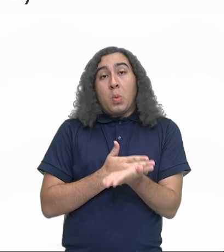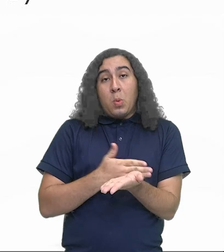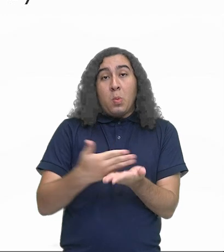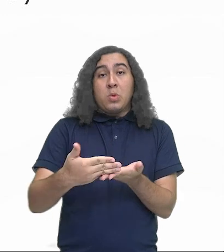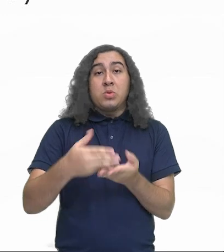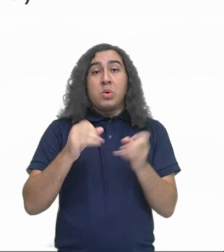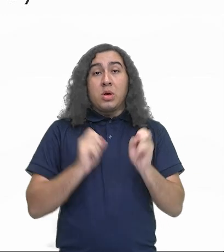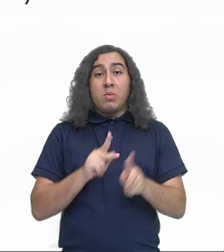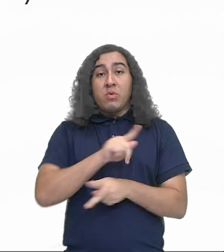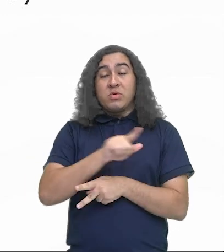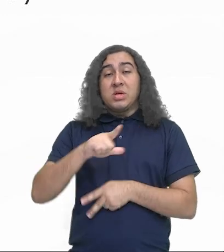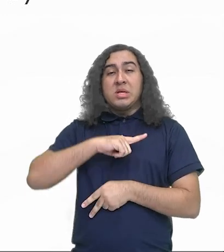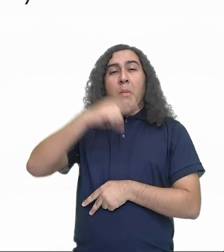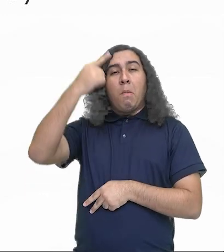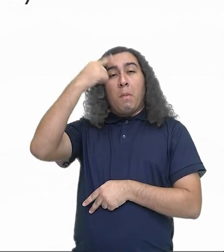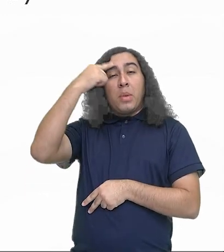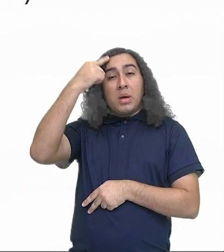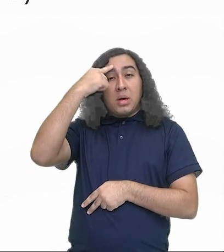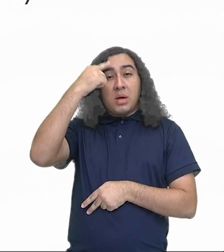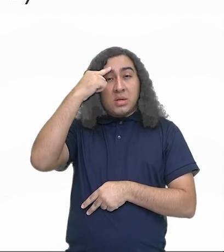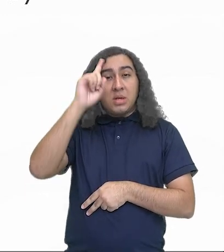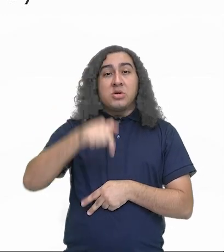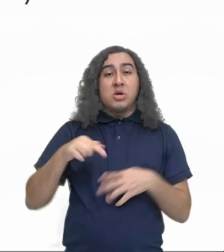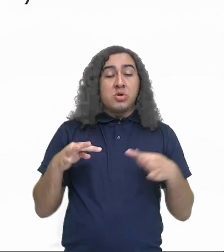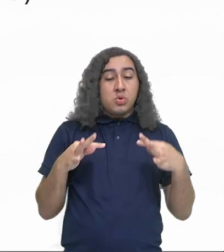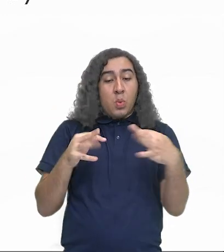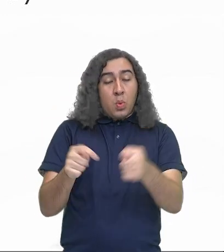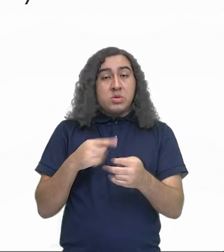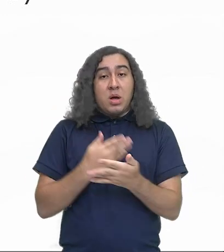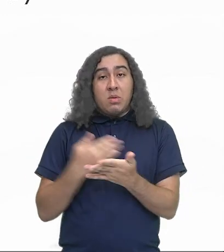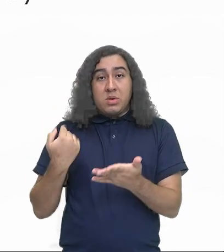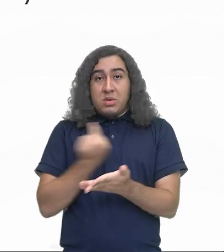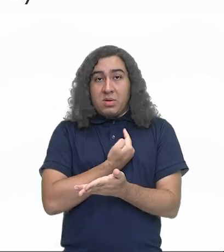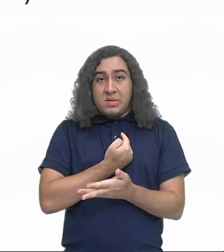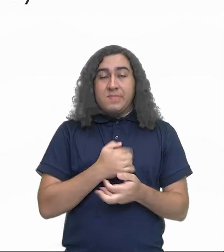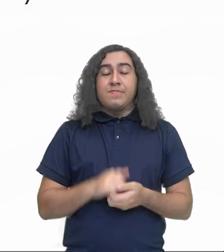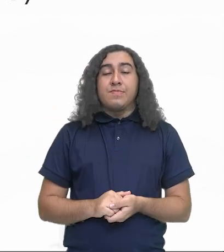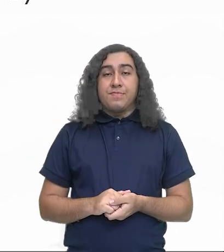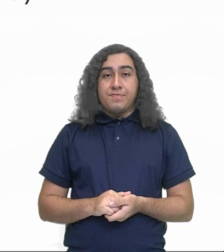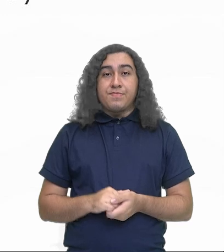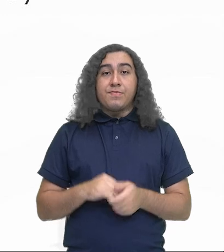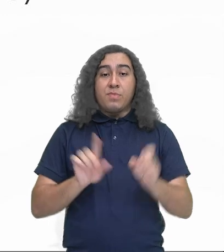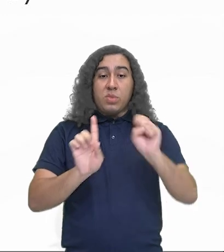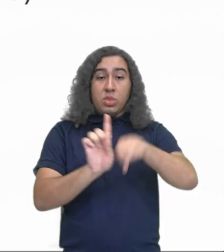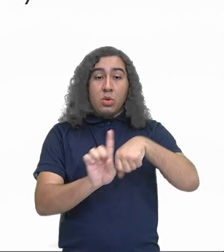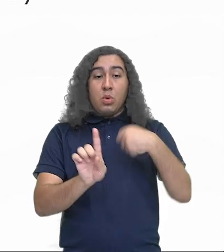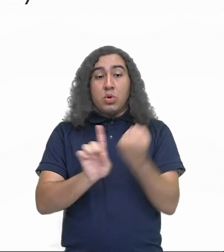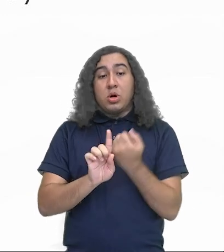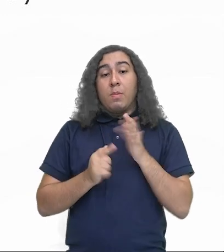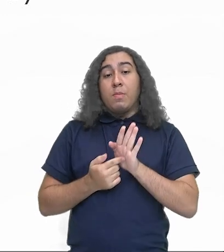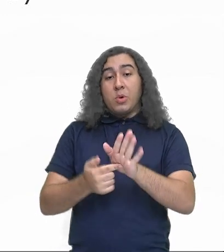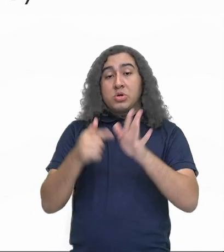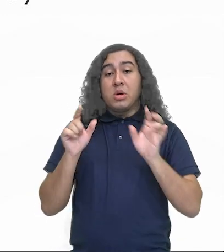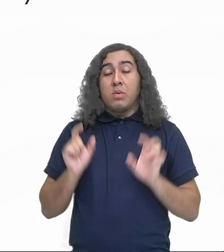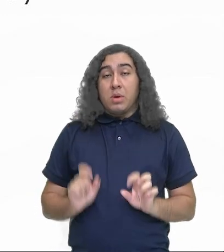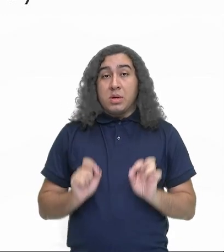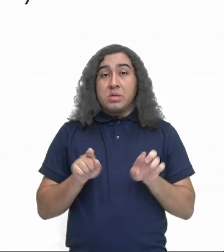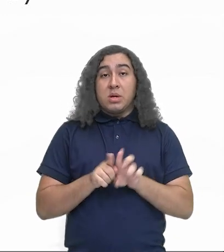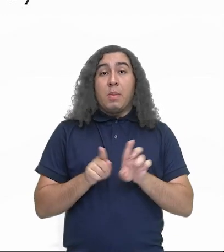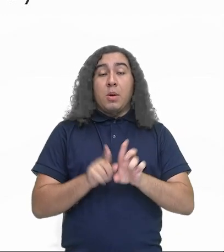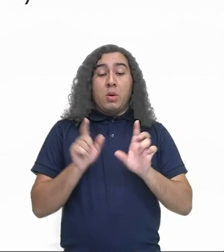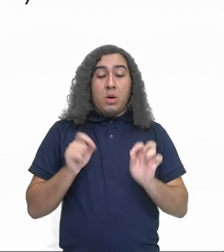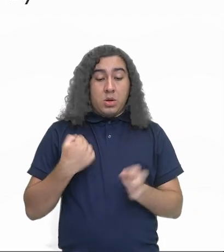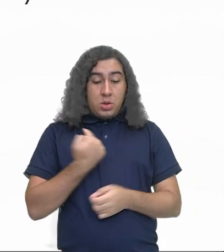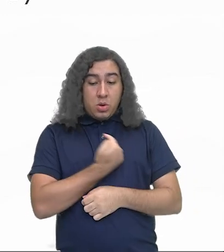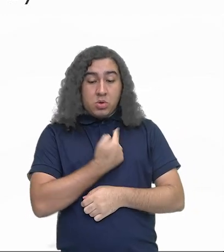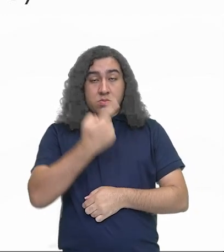inicialmente para você ir refletindo durante toda a nossa aula. E a sociologia nos ensina que aquilo que encaramos